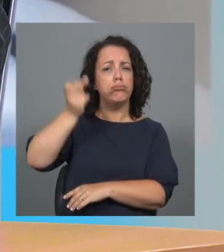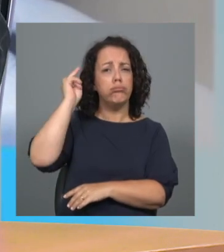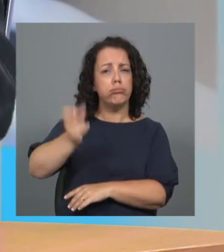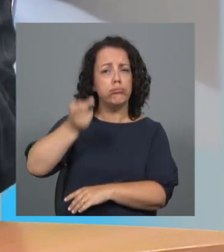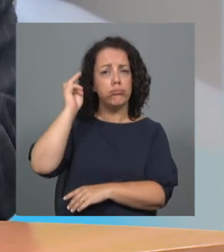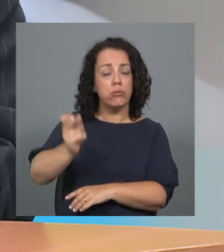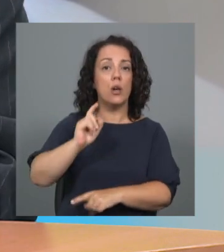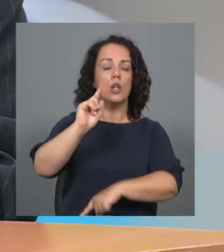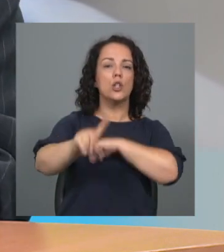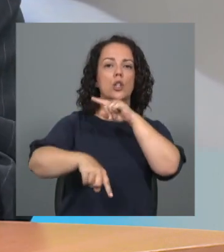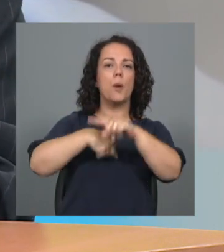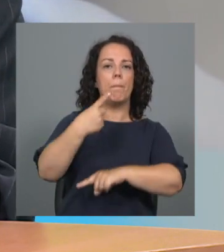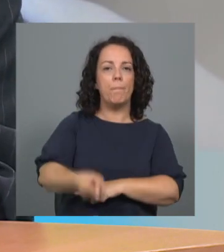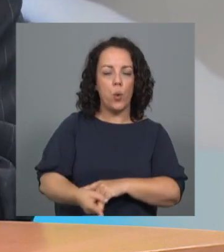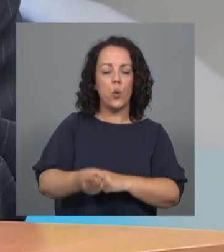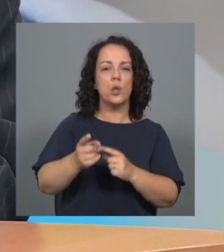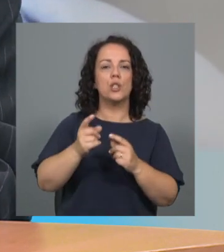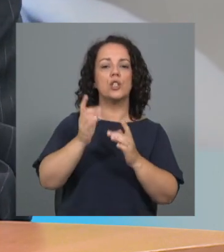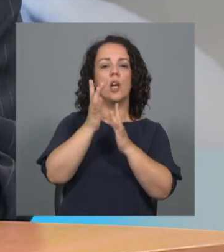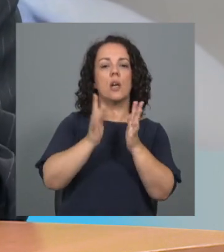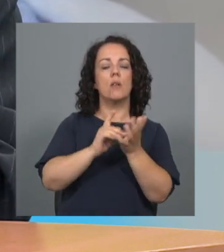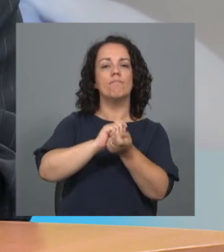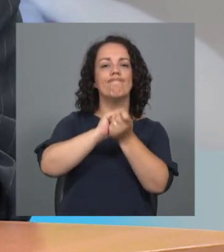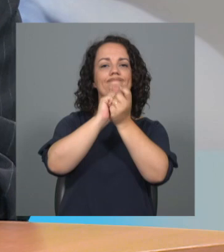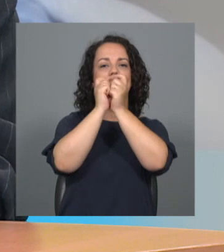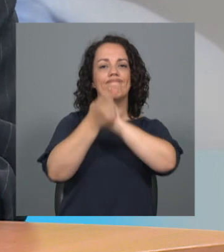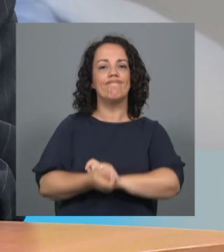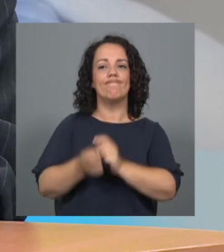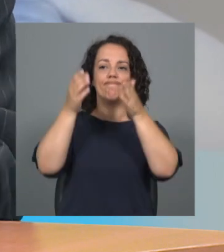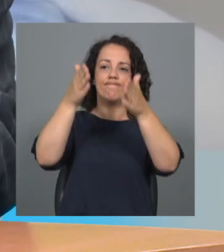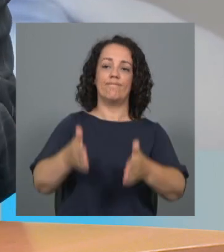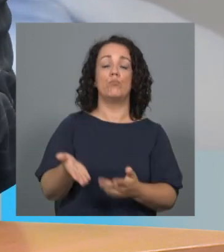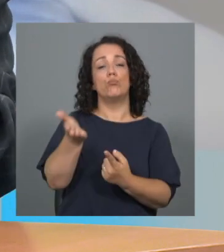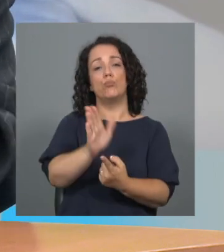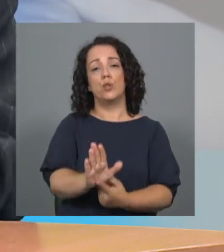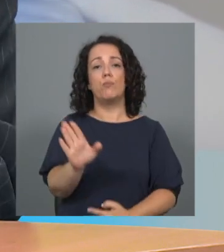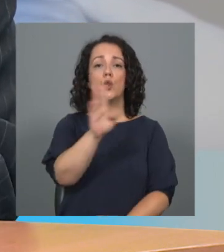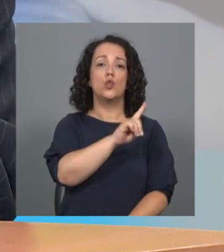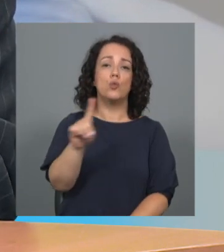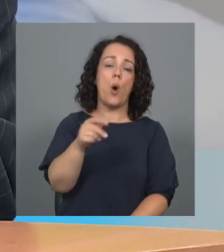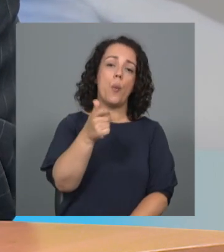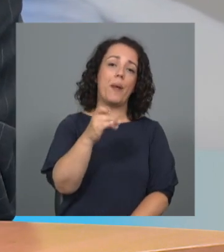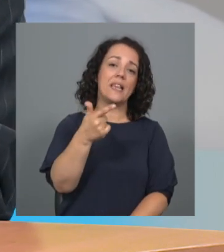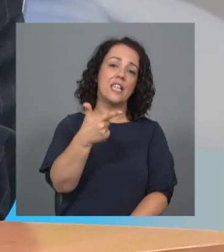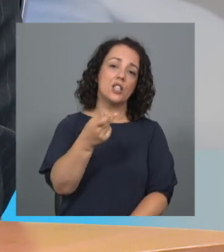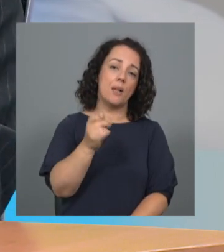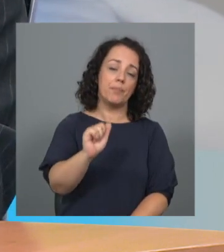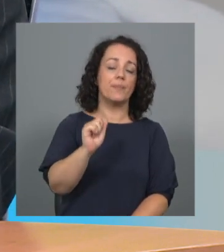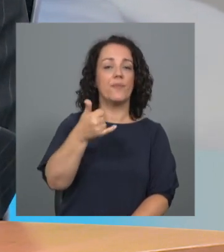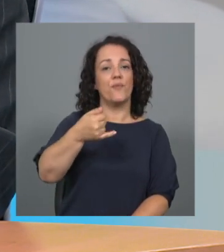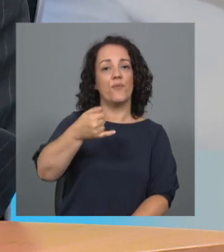cristianizadas a partir de figuras de referência. Uma dessas figuras de referência é a figura de João Batista. Situado a 24